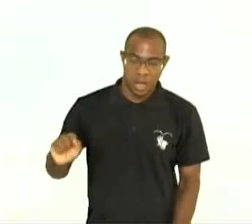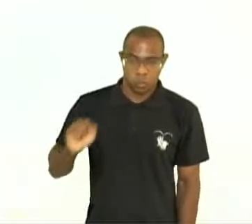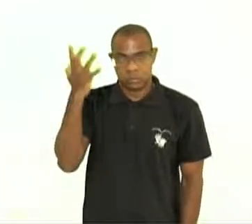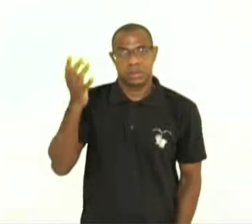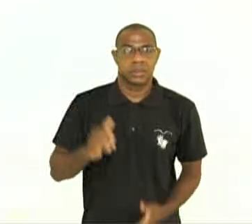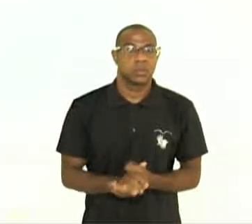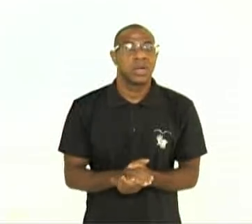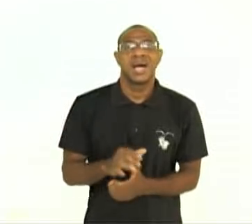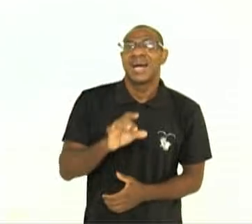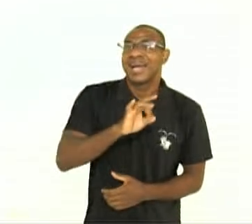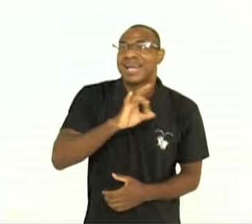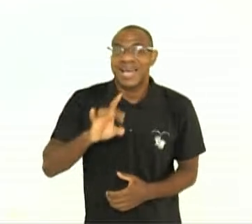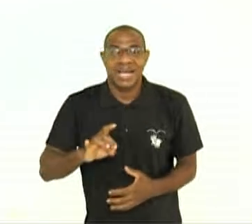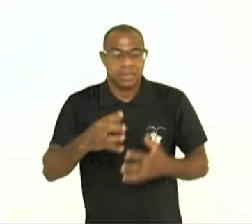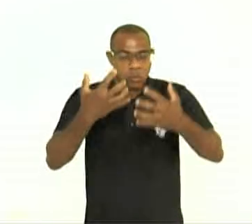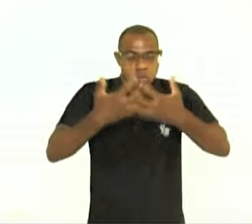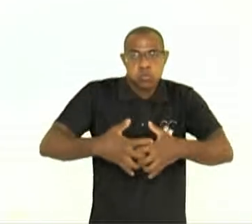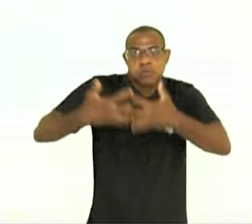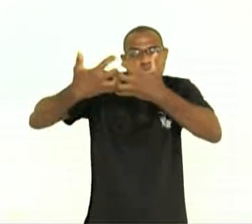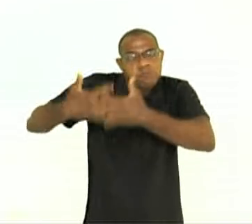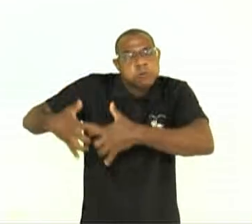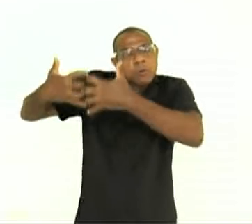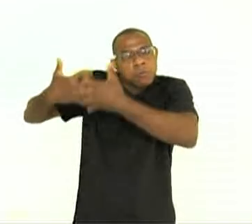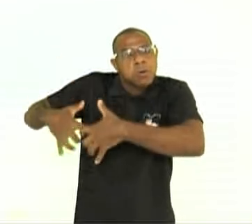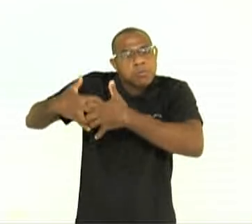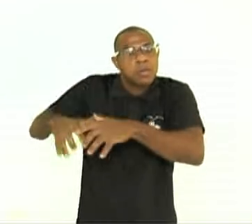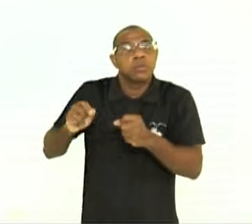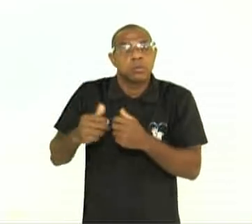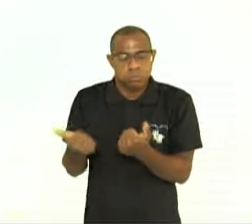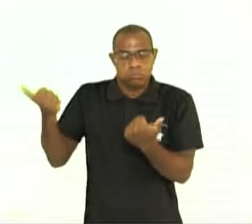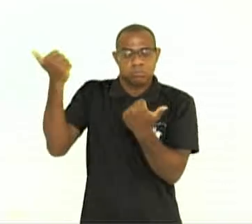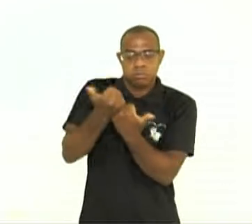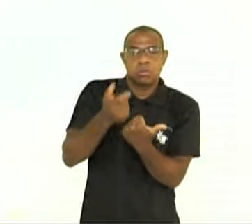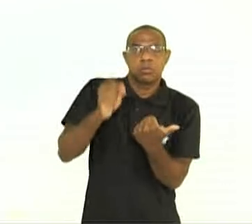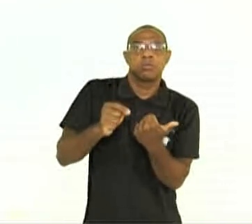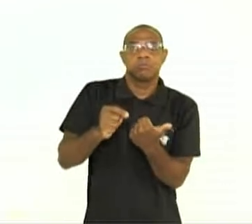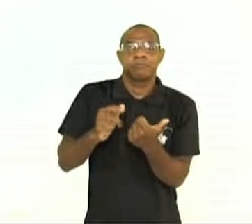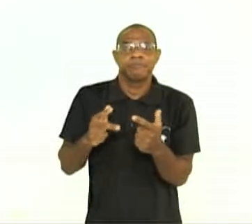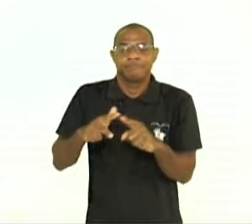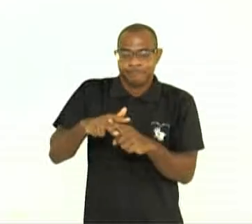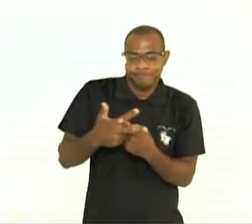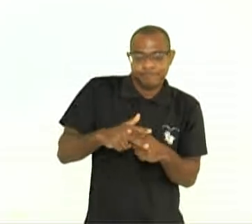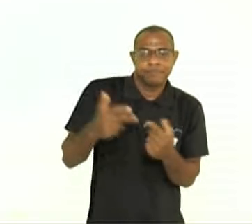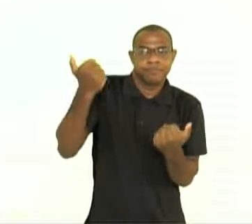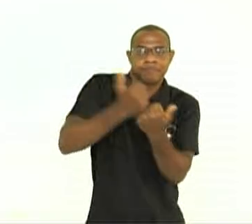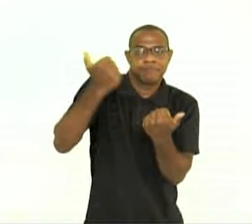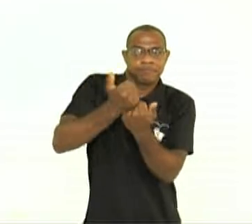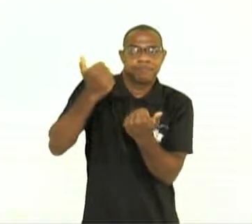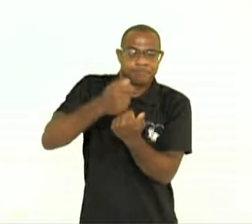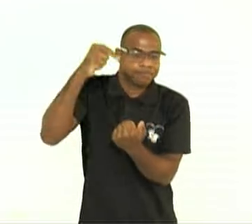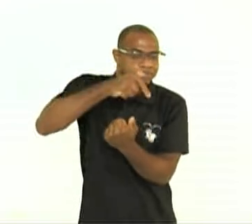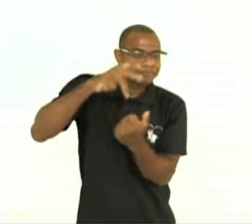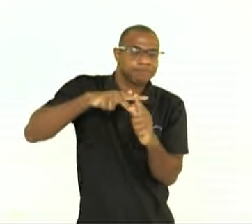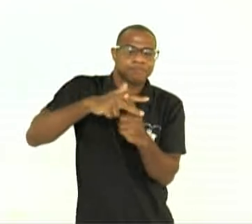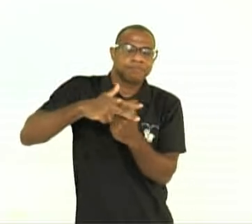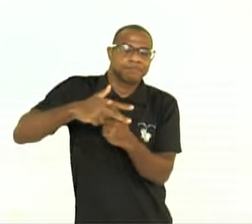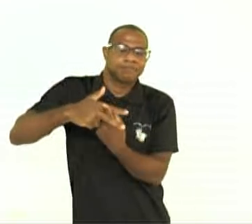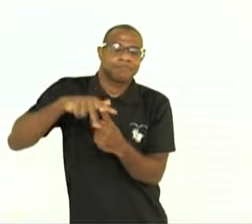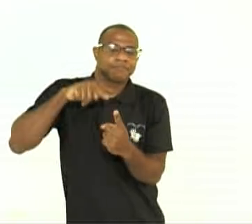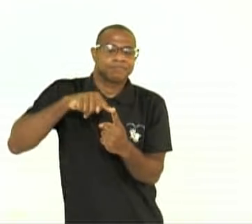máquinas criadas, então movidas a vapor, passou a substituir diversas ferramentas e realizava o trabalho de